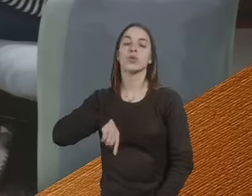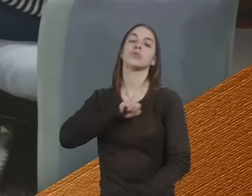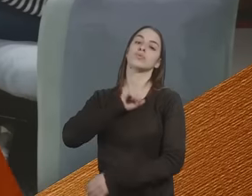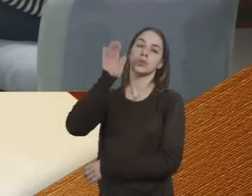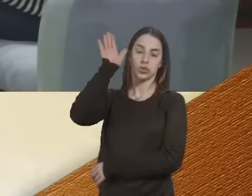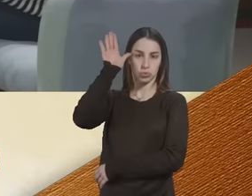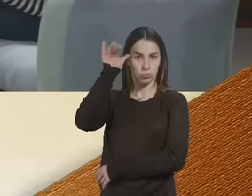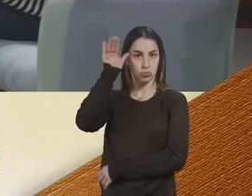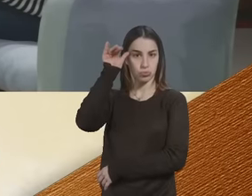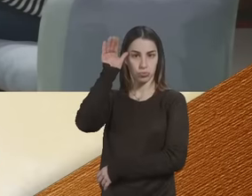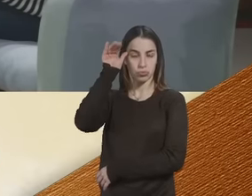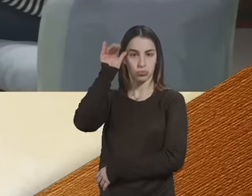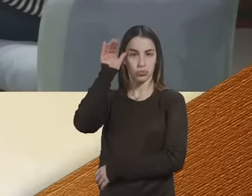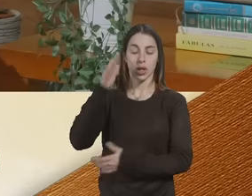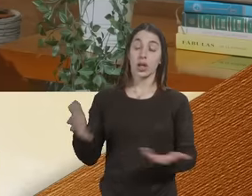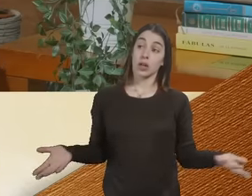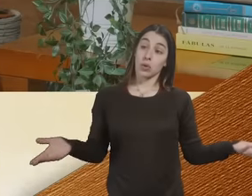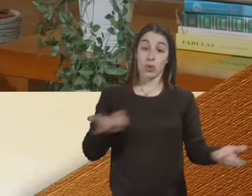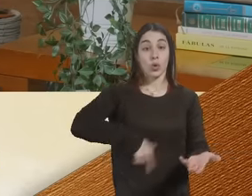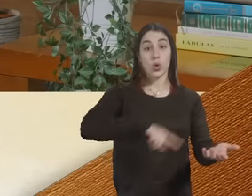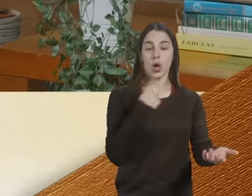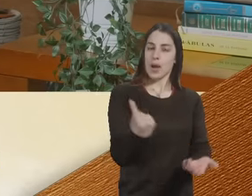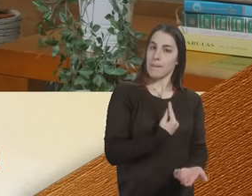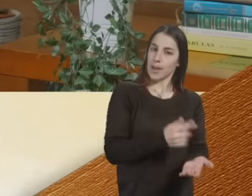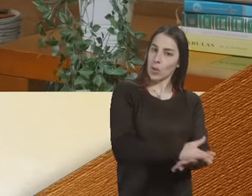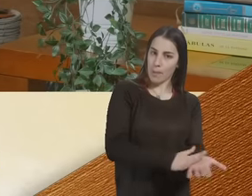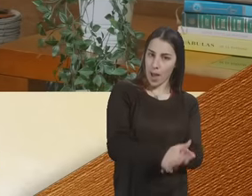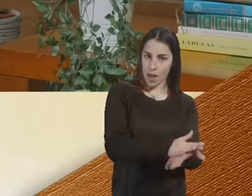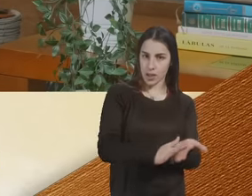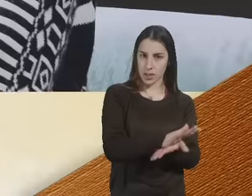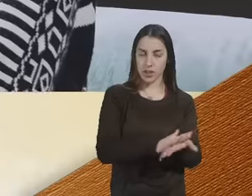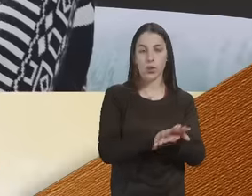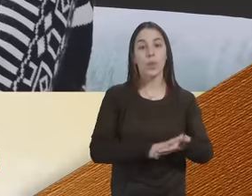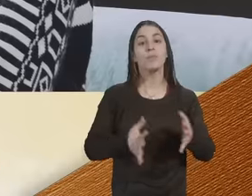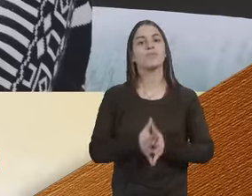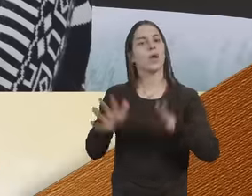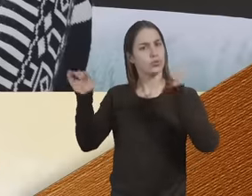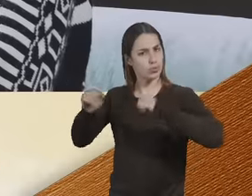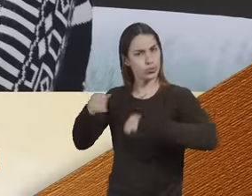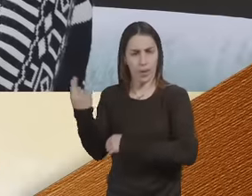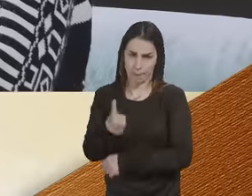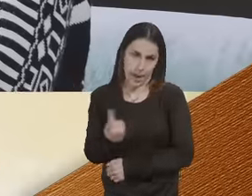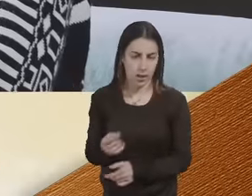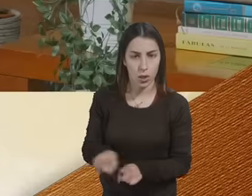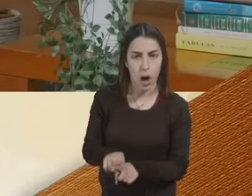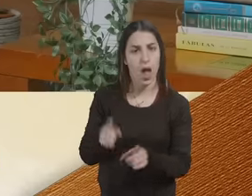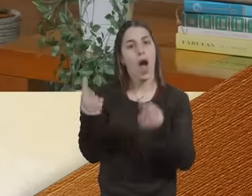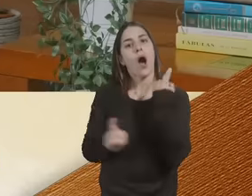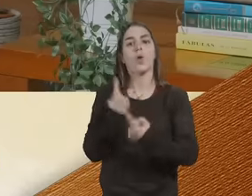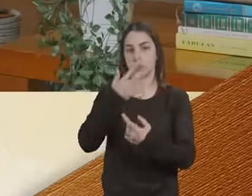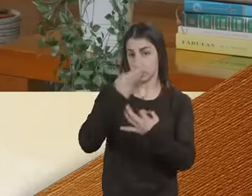bichinhos. Então nós, se calhar, devíamos começar pelo básico. Começar pelo início. Temos de... que começar primeiro por quebrar algumas